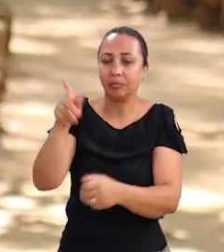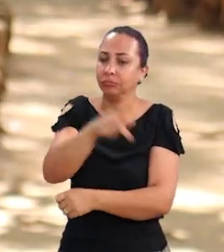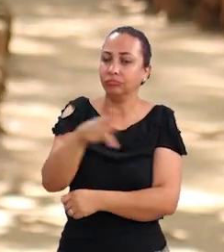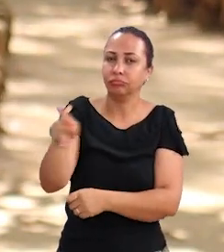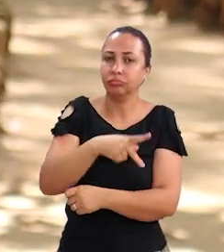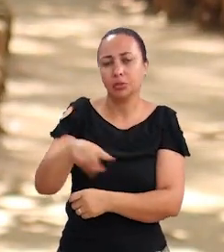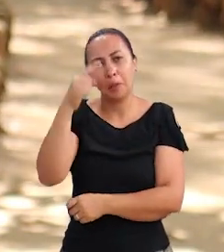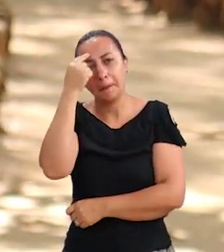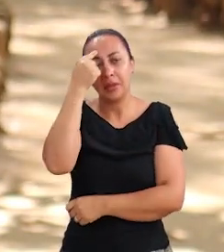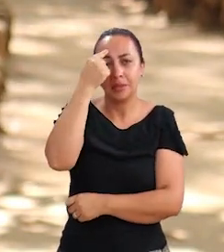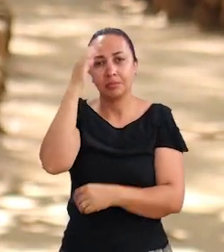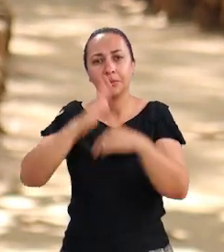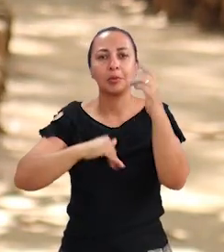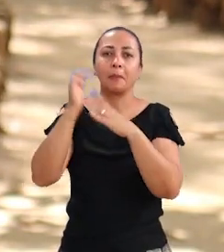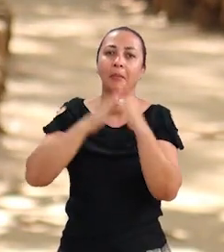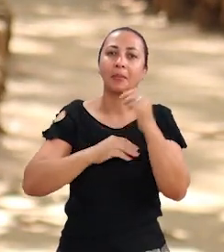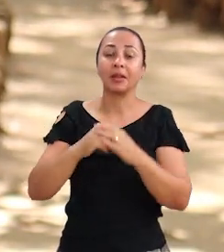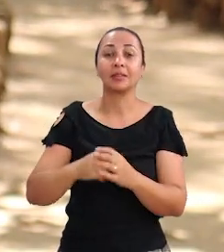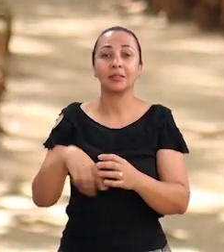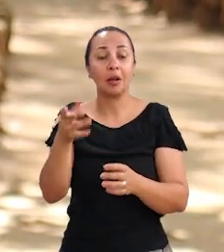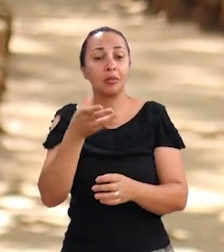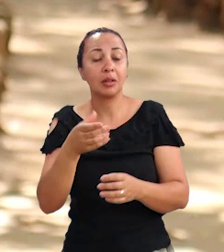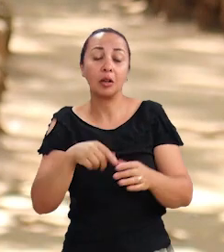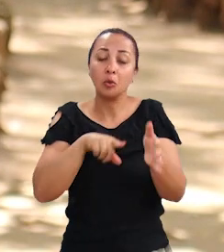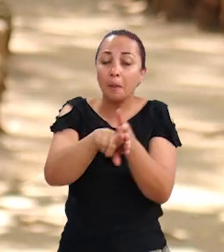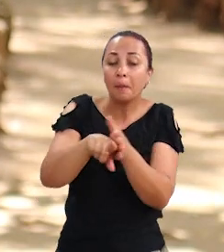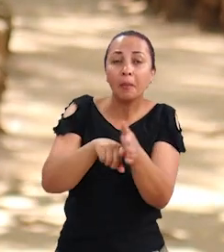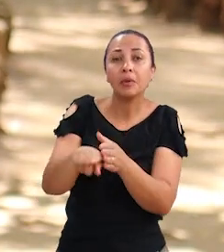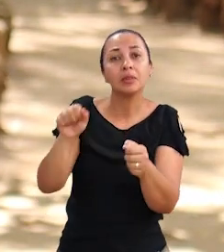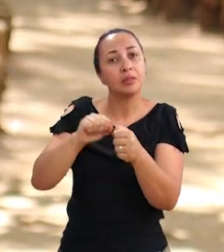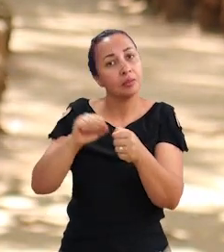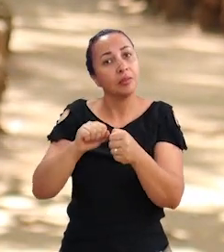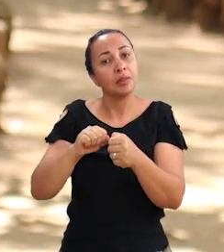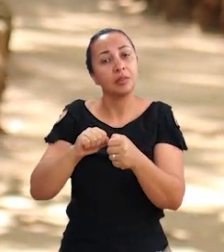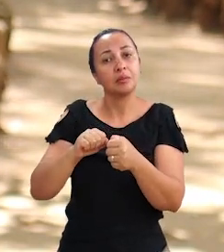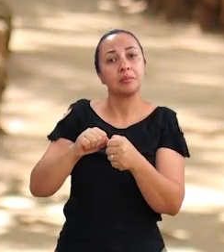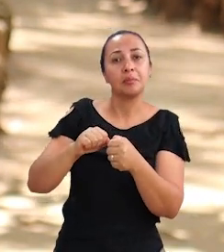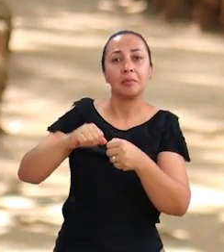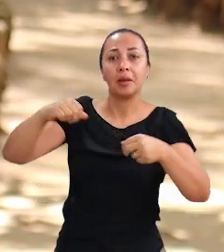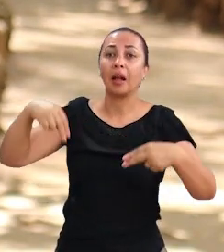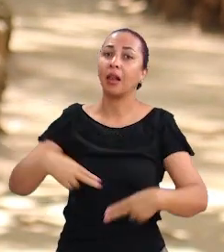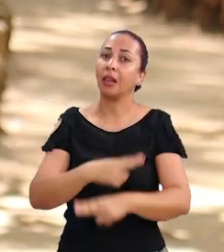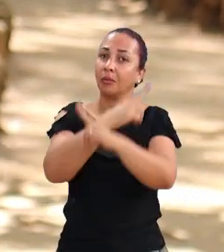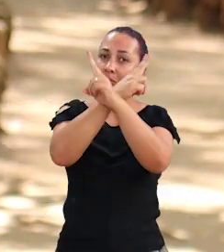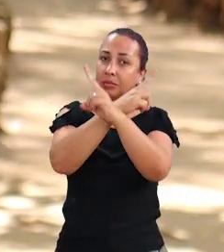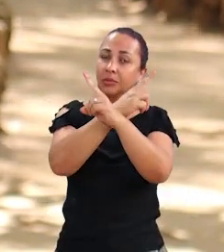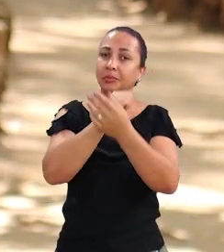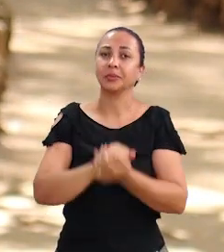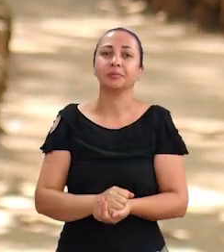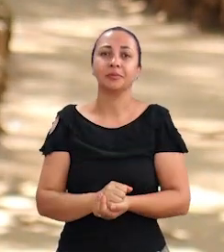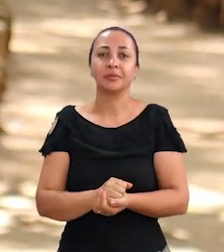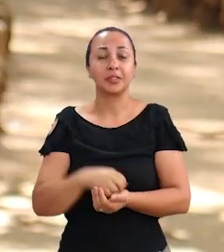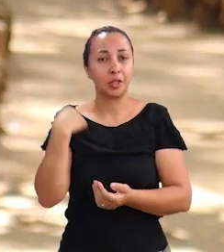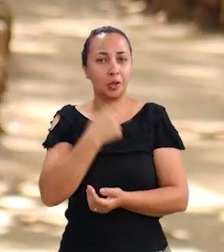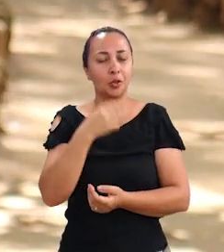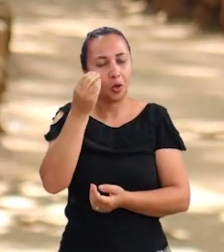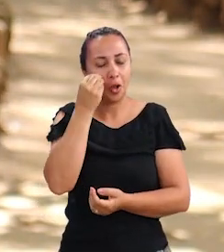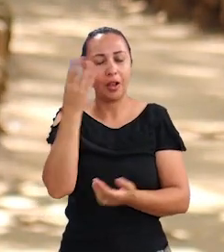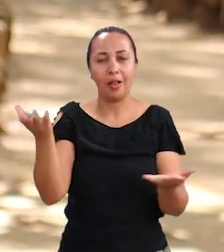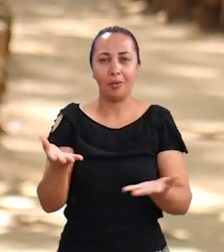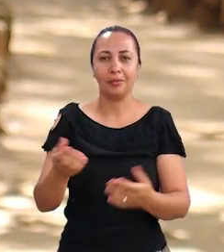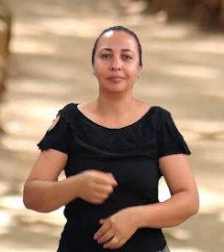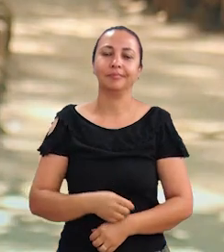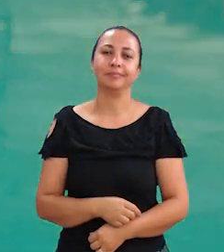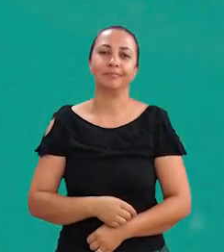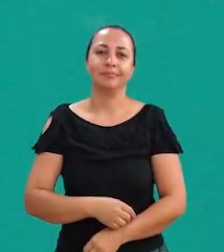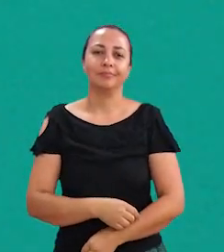atividade docente uma reflexão prática, é a intenção de uma pesquisa realizada pela Universidade Estadual do Sudoeste da Bahia, que a gente